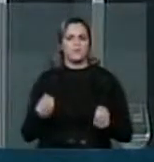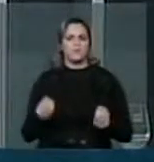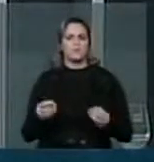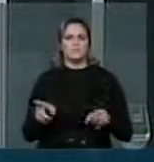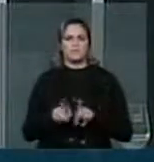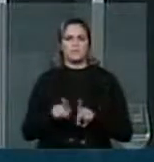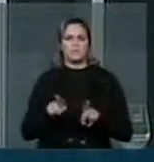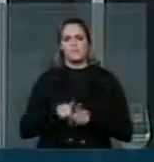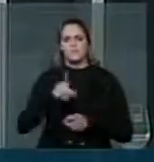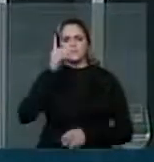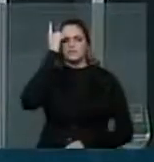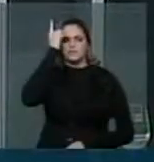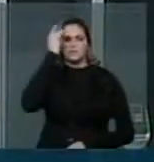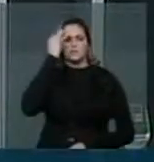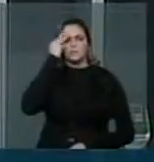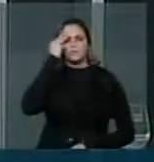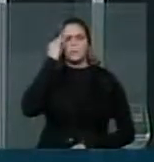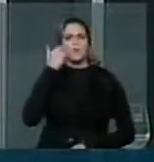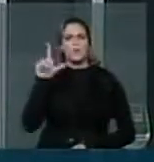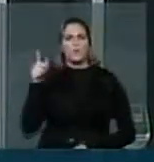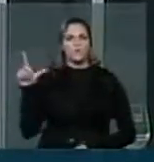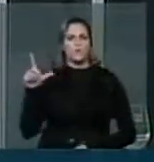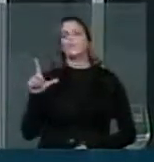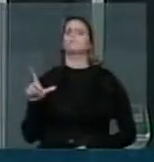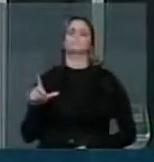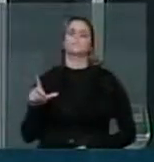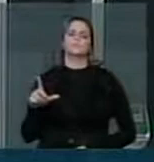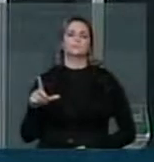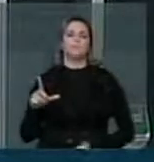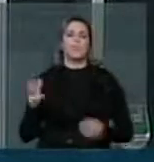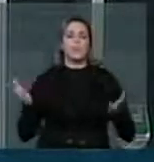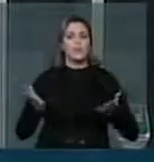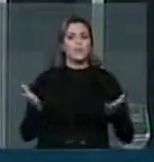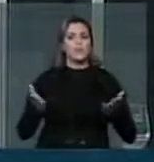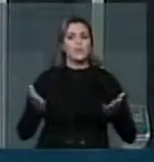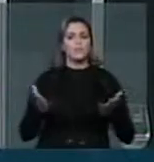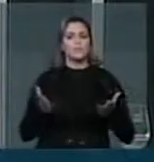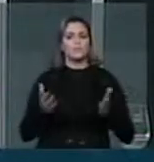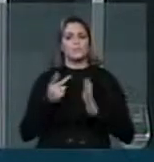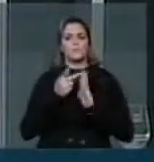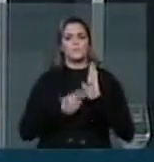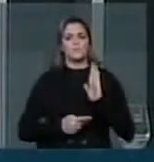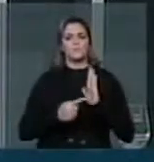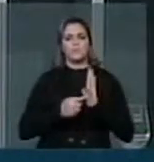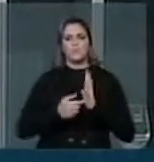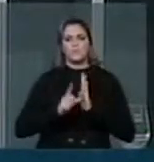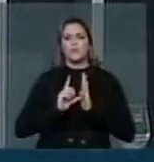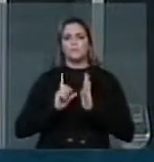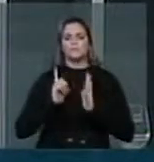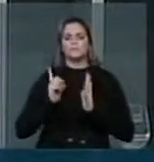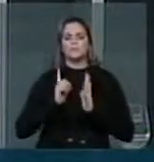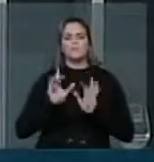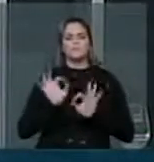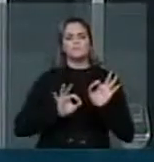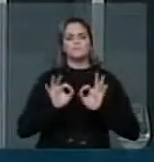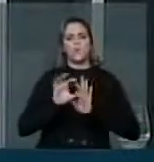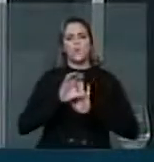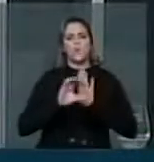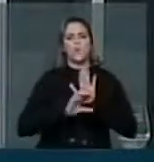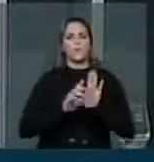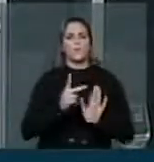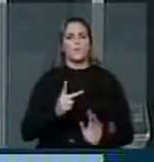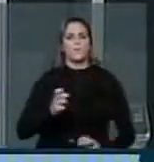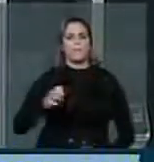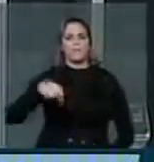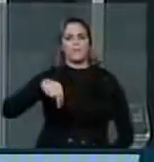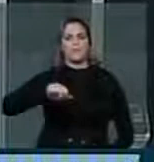de síndrome de Down e outros. Agora mesmo, no anteprojeto de reforma do Código Penal,